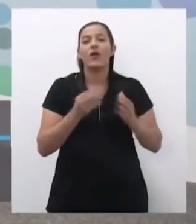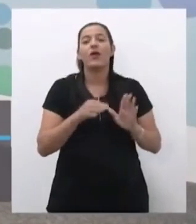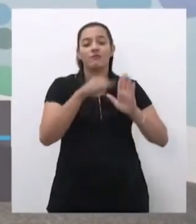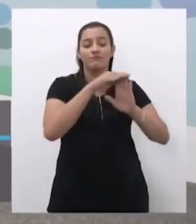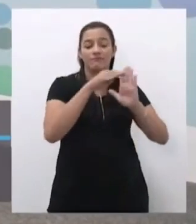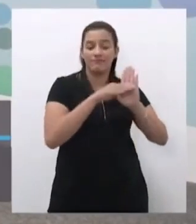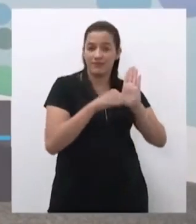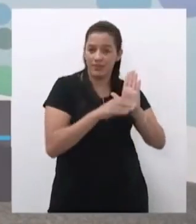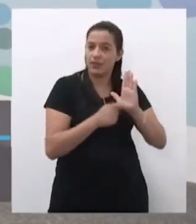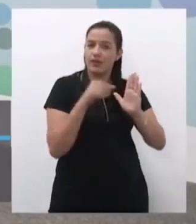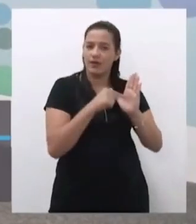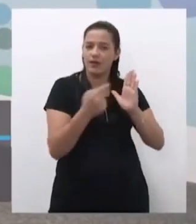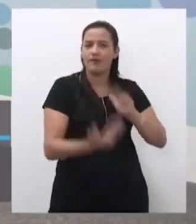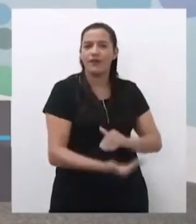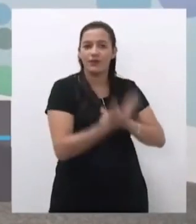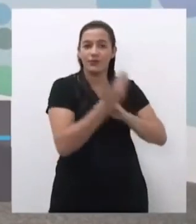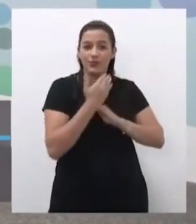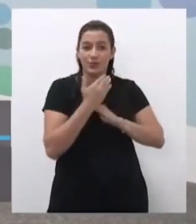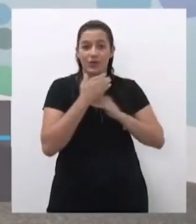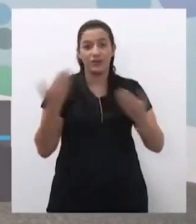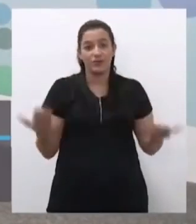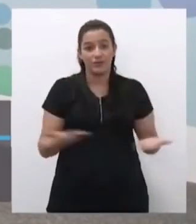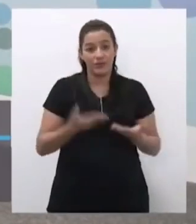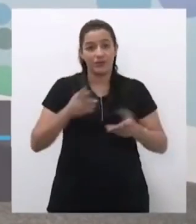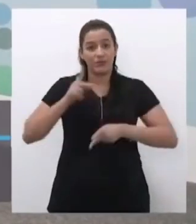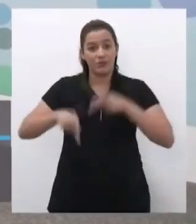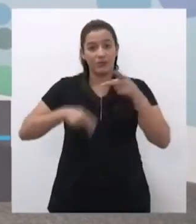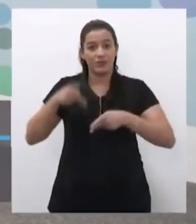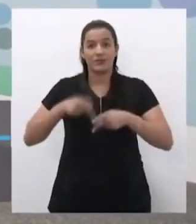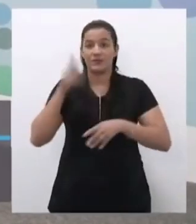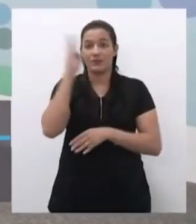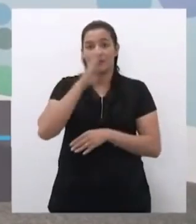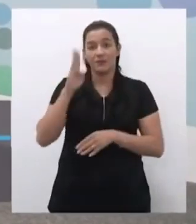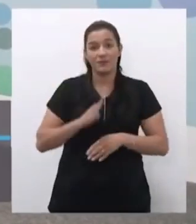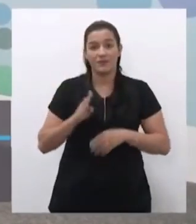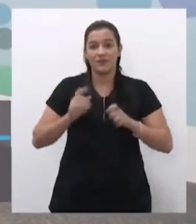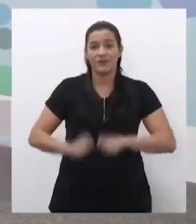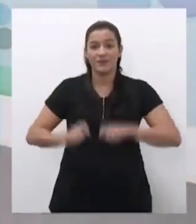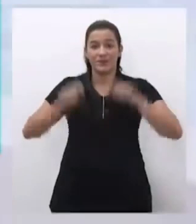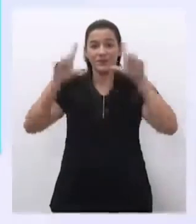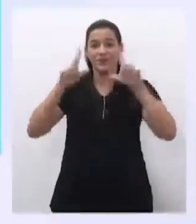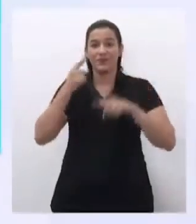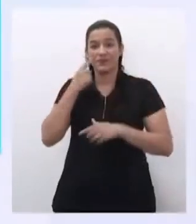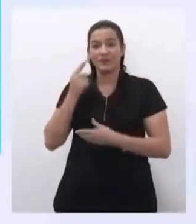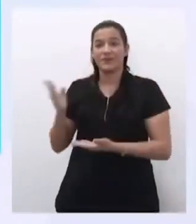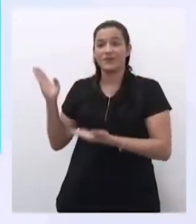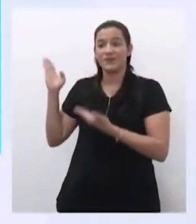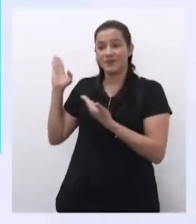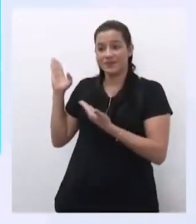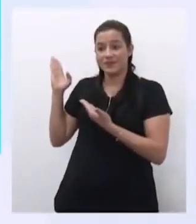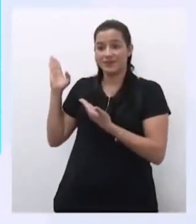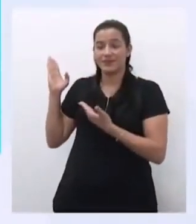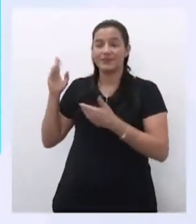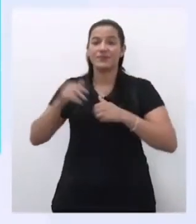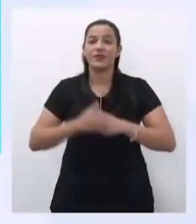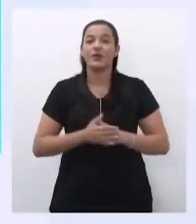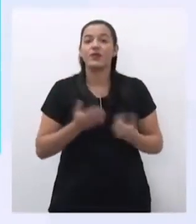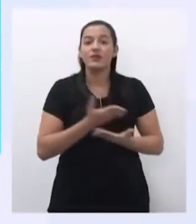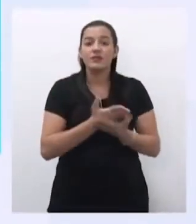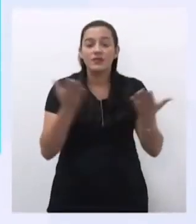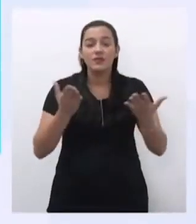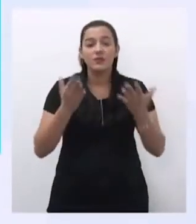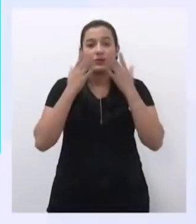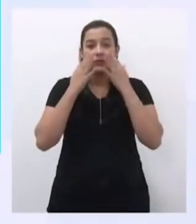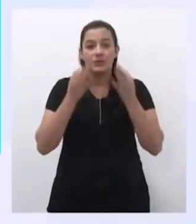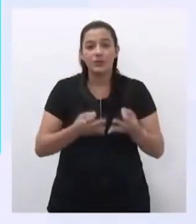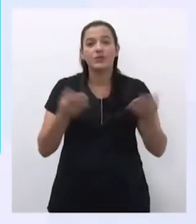Alimentar da População Brasileira. Diretor, coloca pra gente na tela a carinha do guia para eles verem. Vocês vão observar que está no site